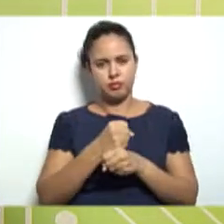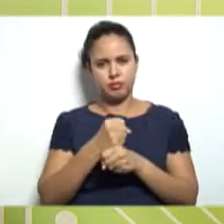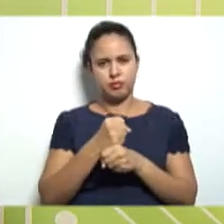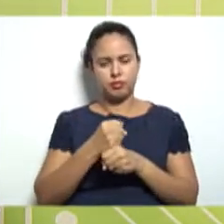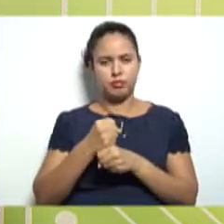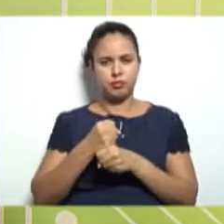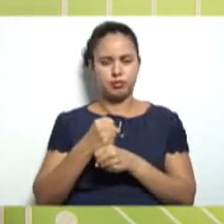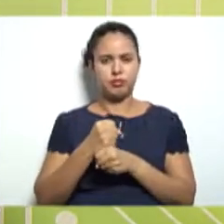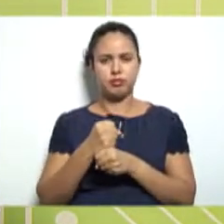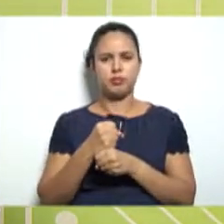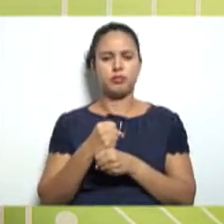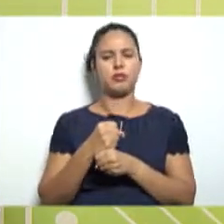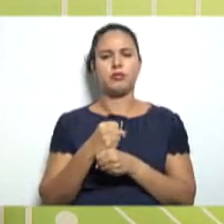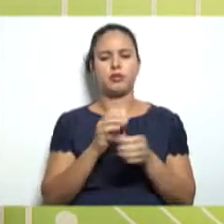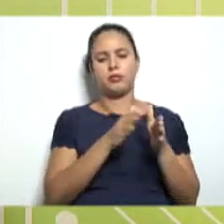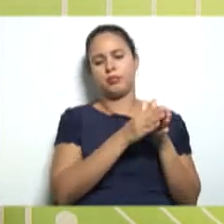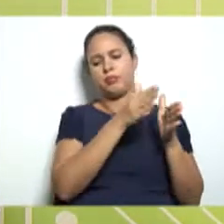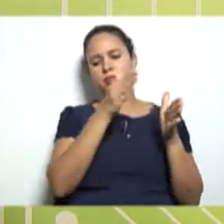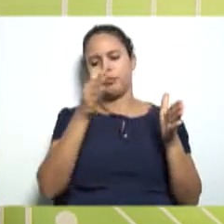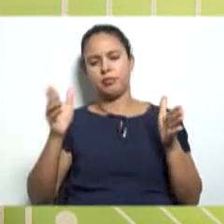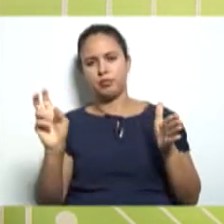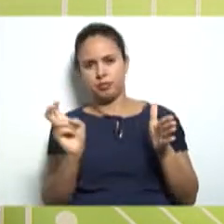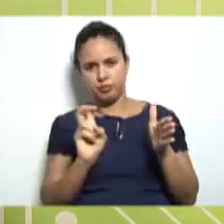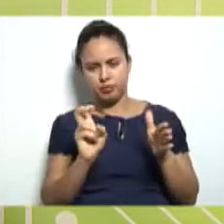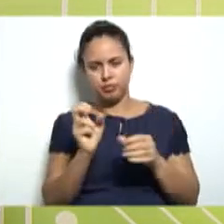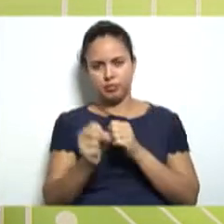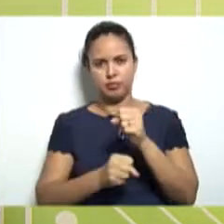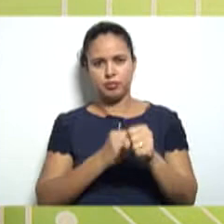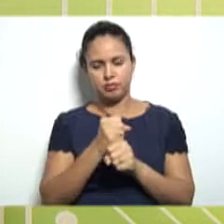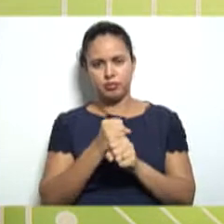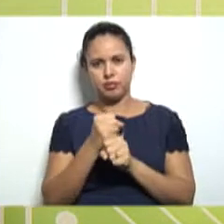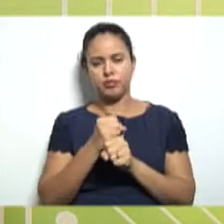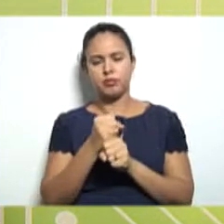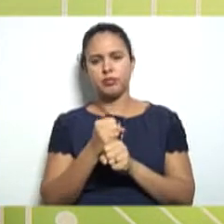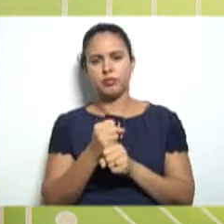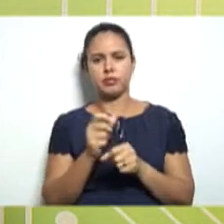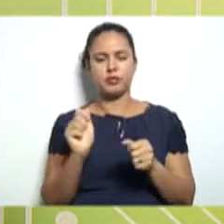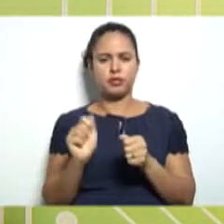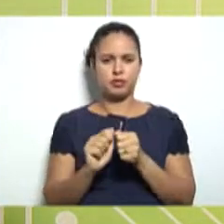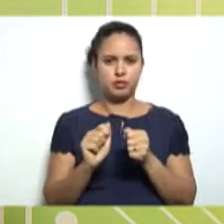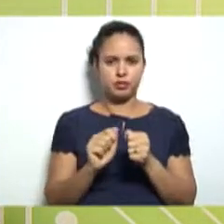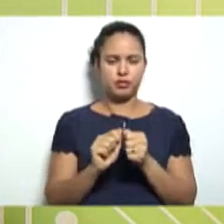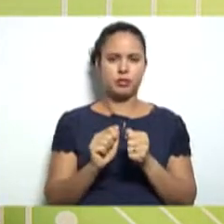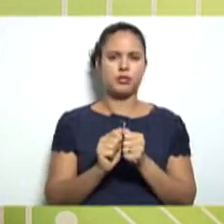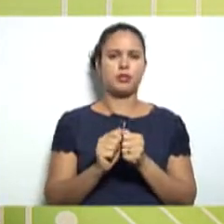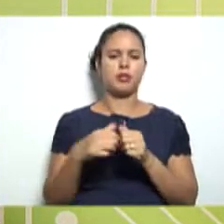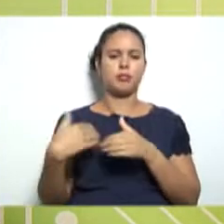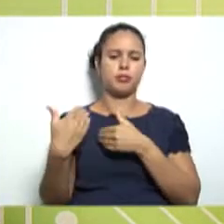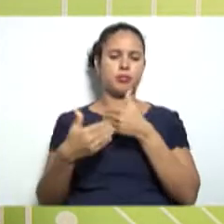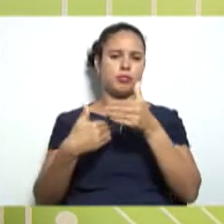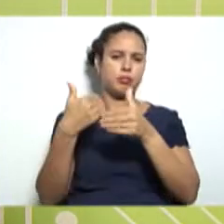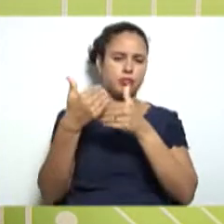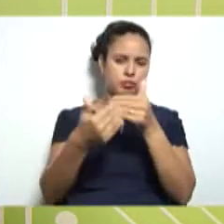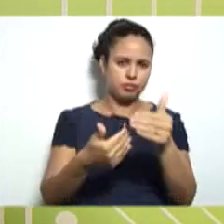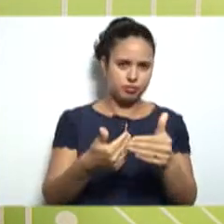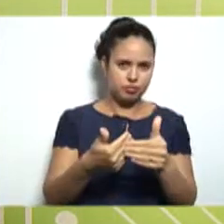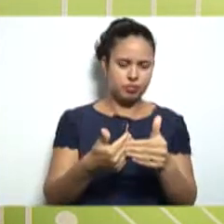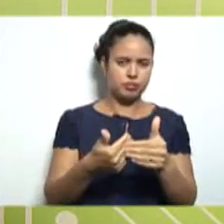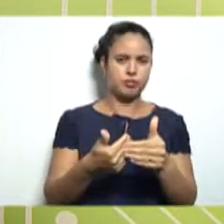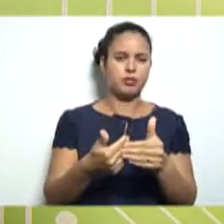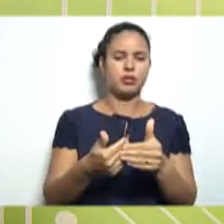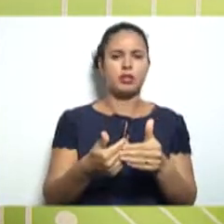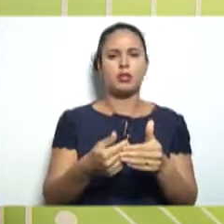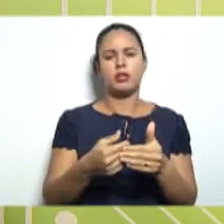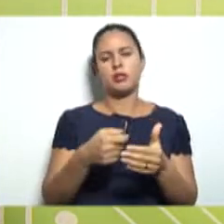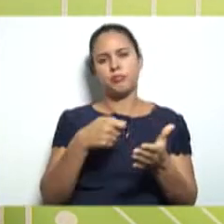presidente ficava, né, na frente do nosso país. E aí ele fez um programa de desenvolvimento e realmente o Brasil cresceu muito. E uma tecla que ele